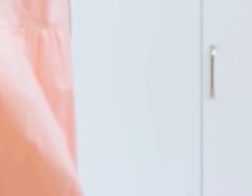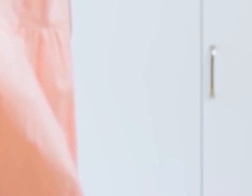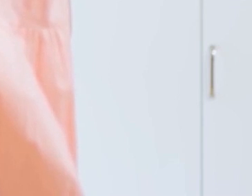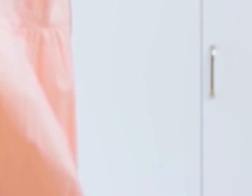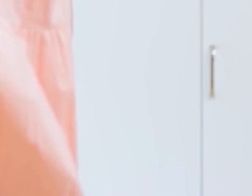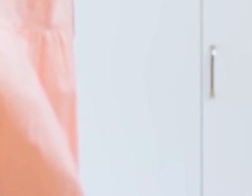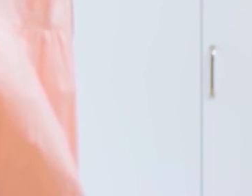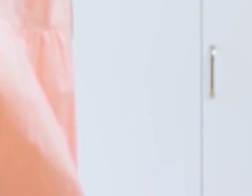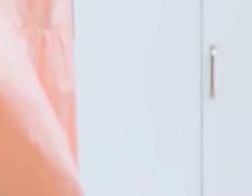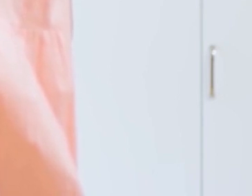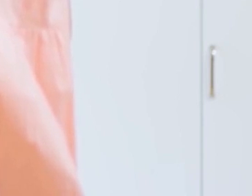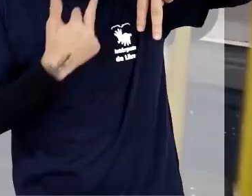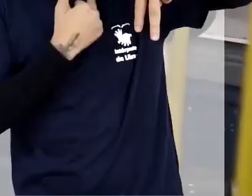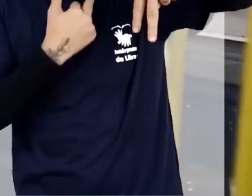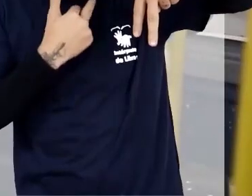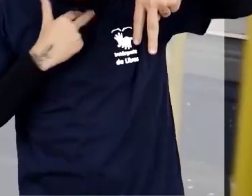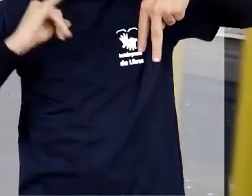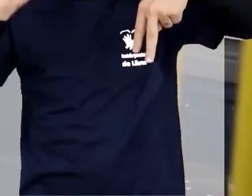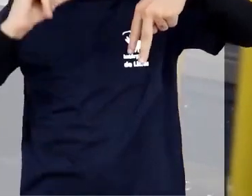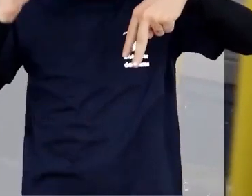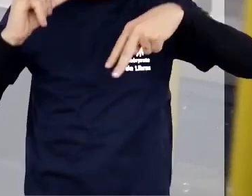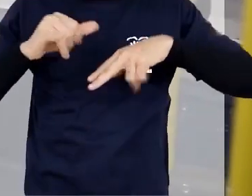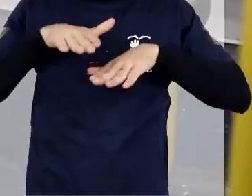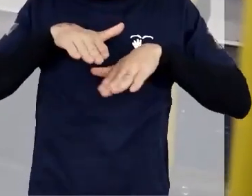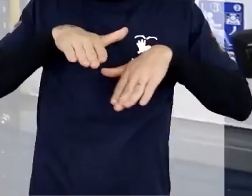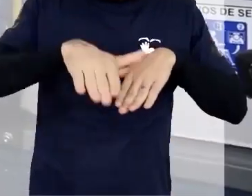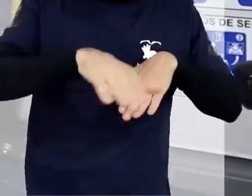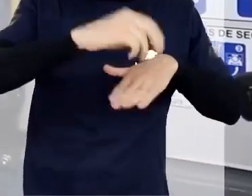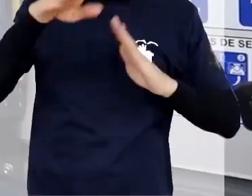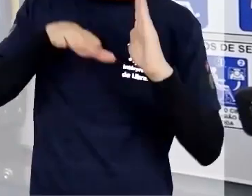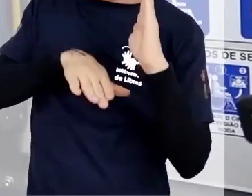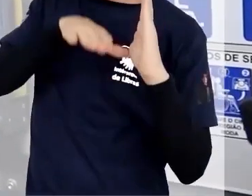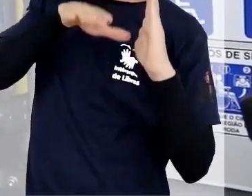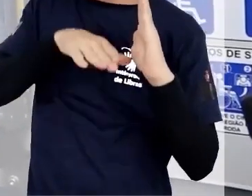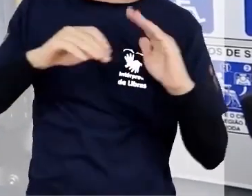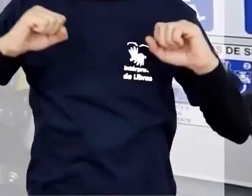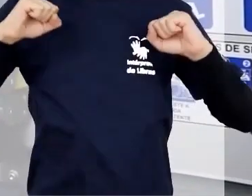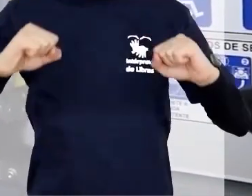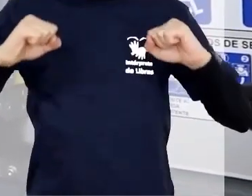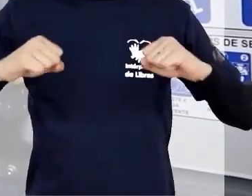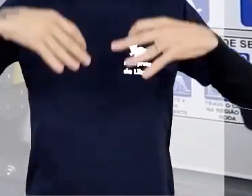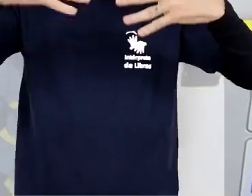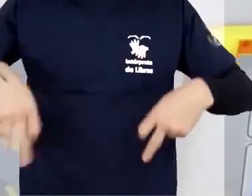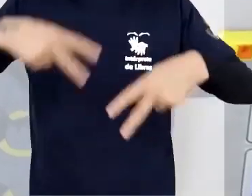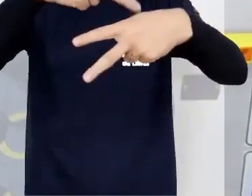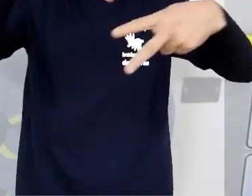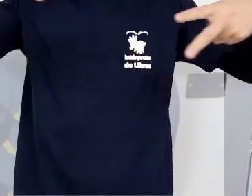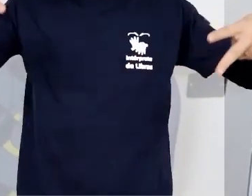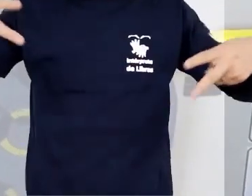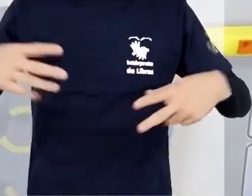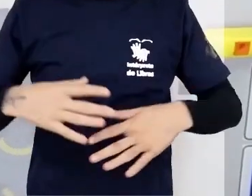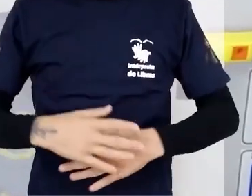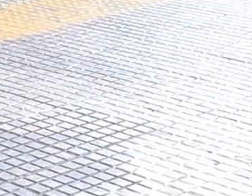não. O nanismo não interfere somente na estatura, na verdade vai muito além. Pacientes com